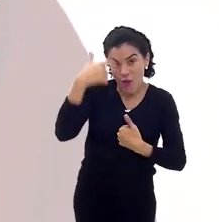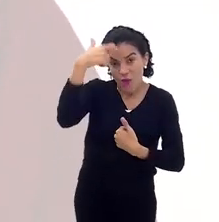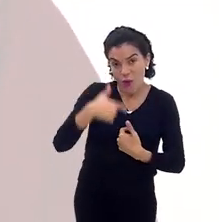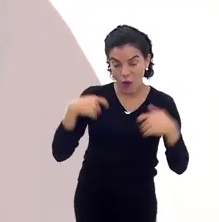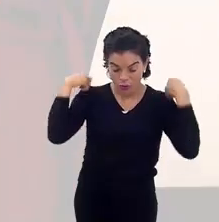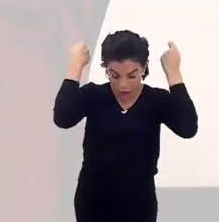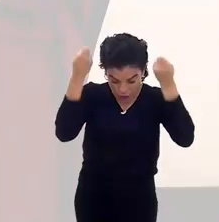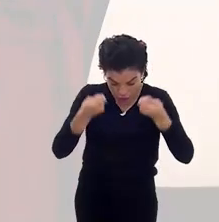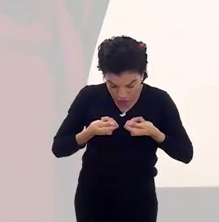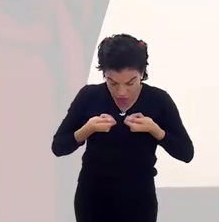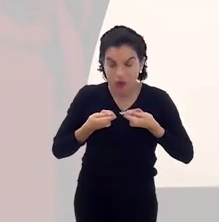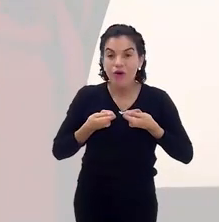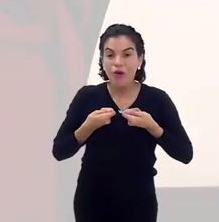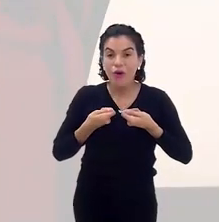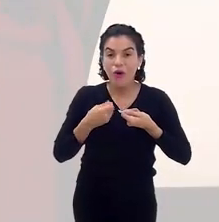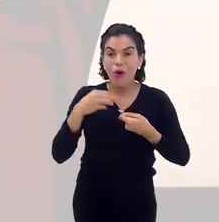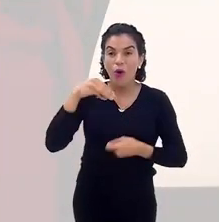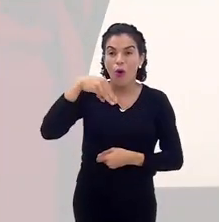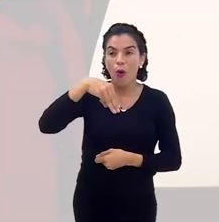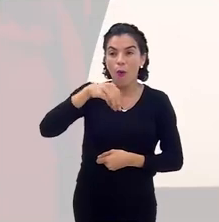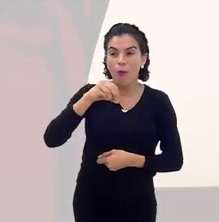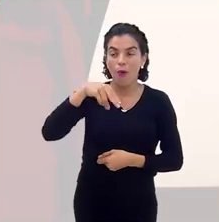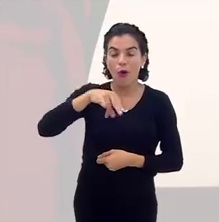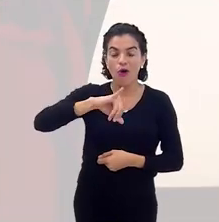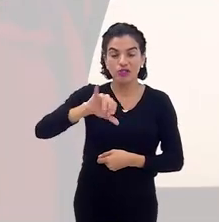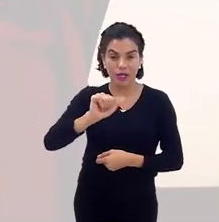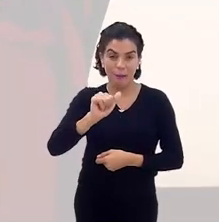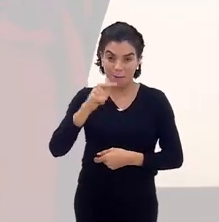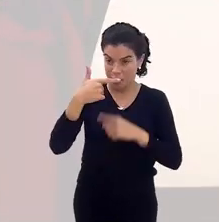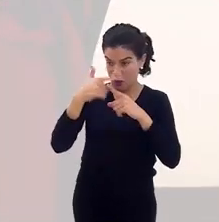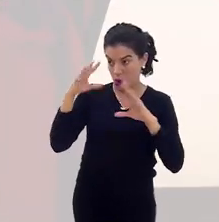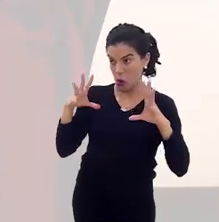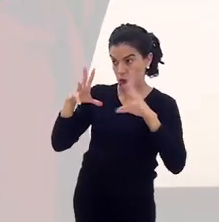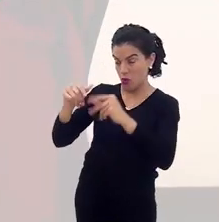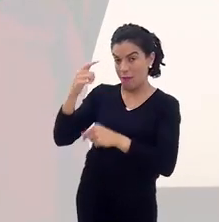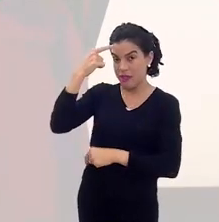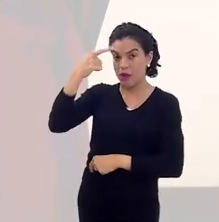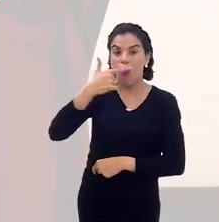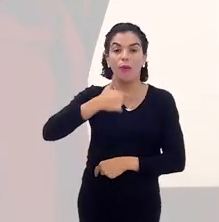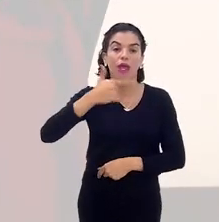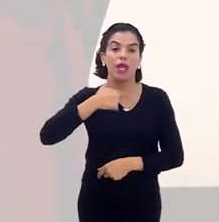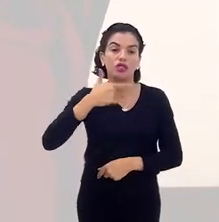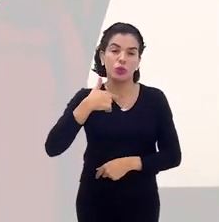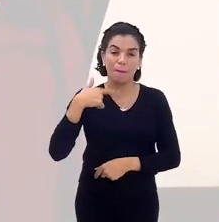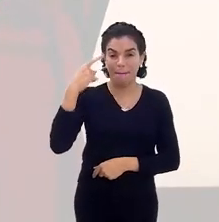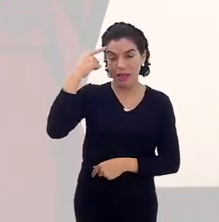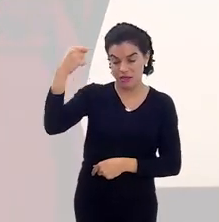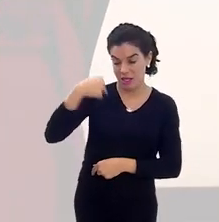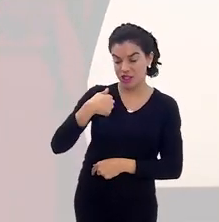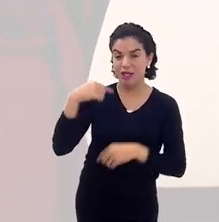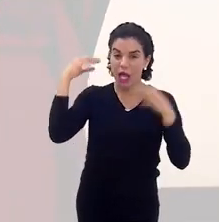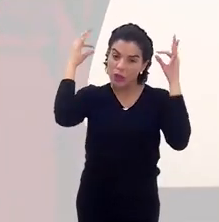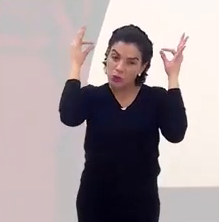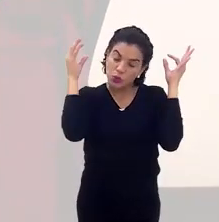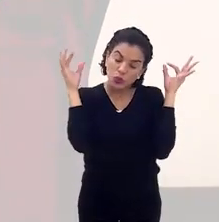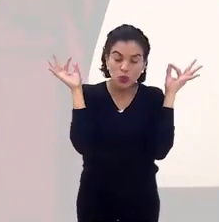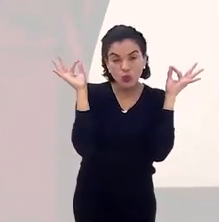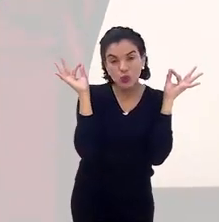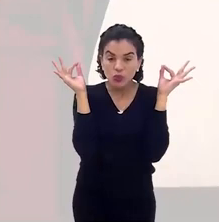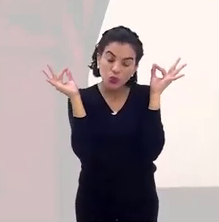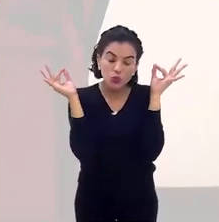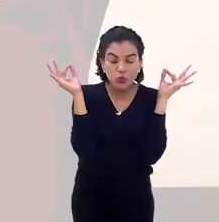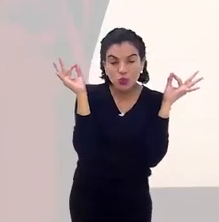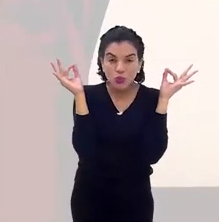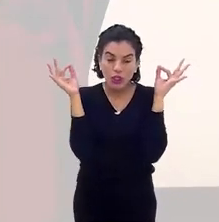como monge, eu só escolhi, eu Todo falo. mundo acha que vocês só comem tofu. É, não, e acho que a gente também é tudo santinho já, né? Assim, eu falo